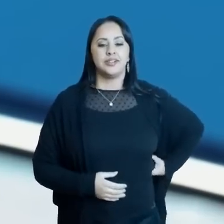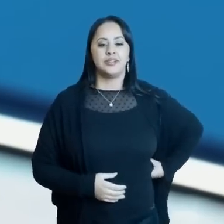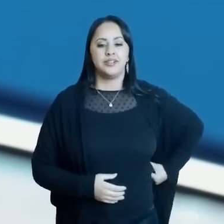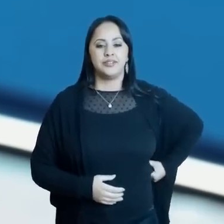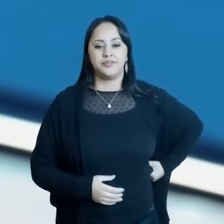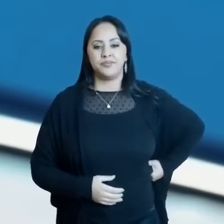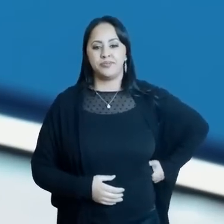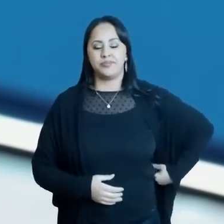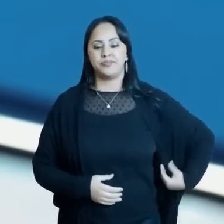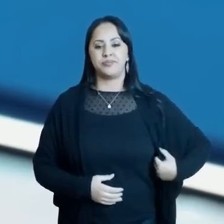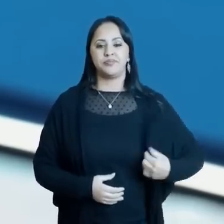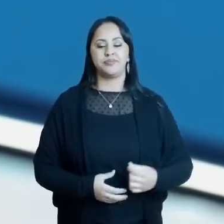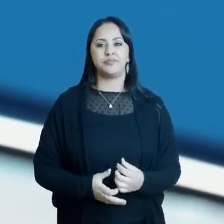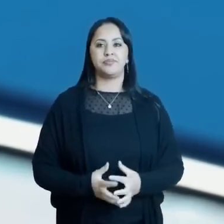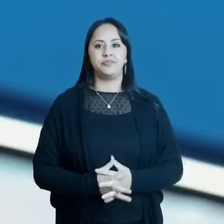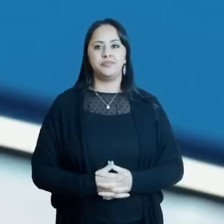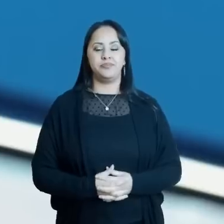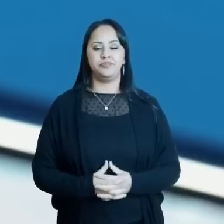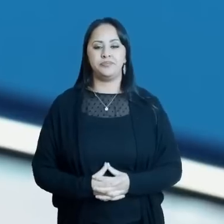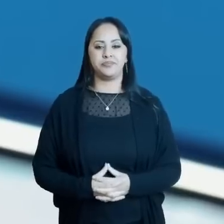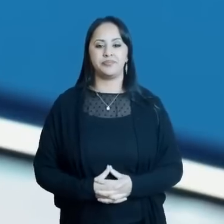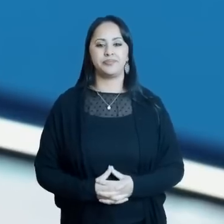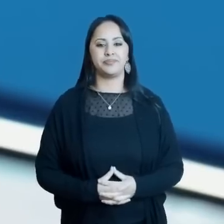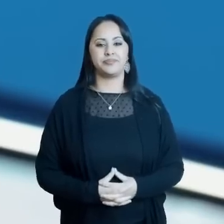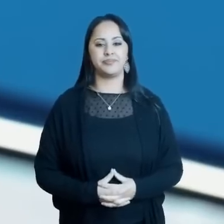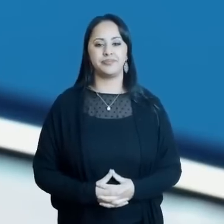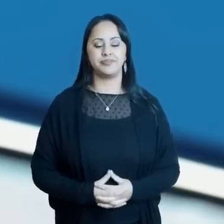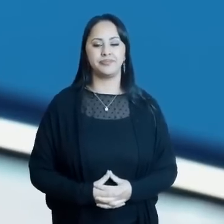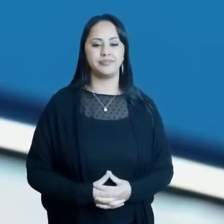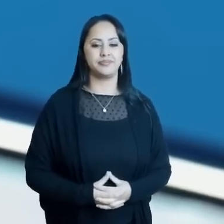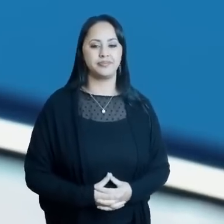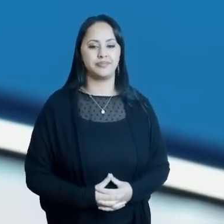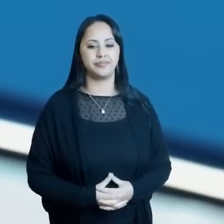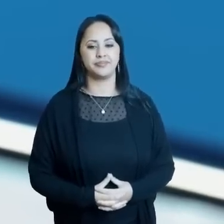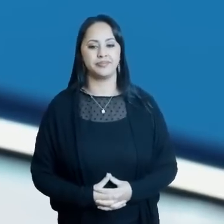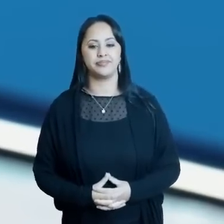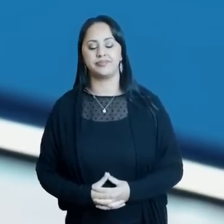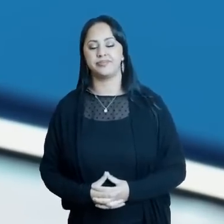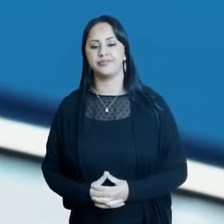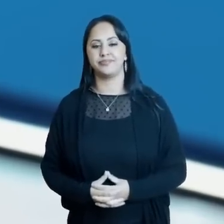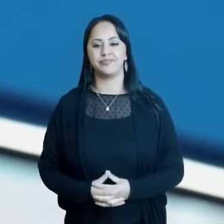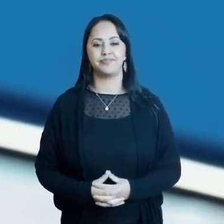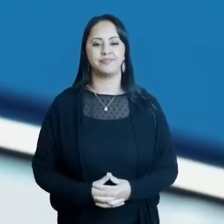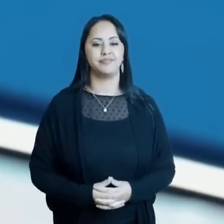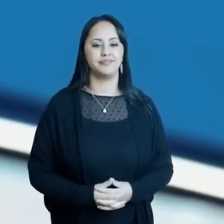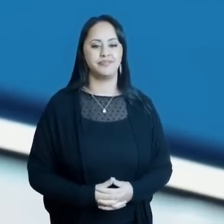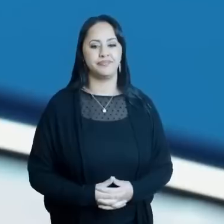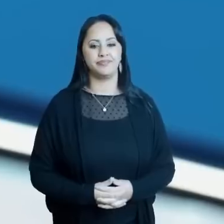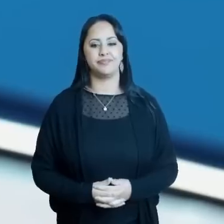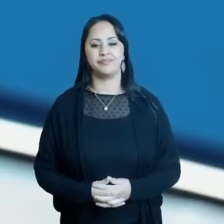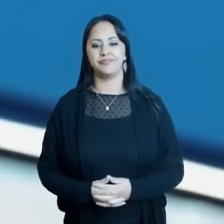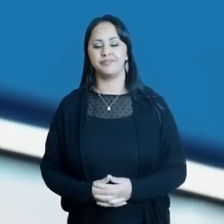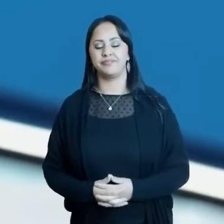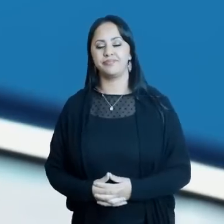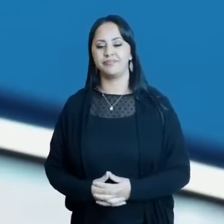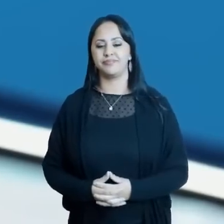Deixa eu ver. Galera, vou chamar o Maico aqui, ó. O Maico falou, chama eu.